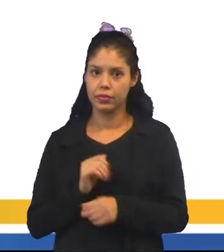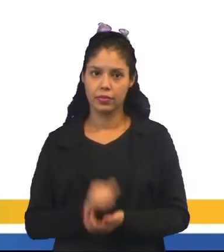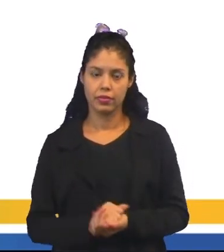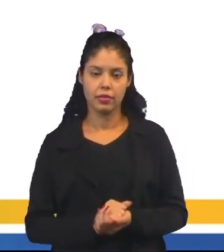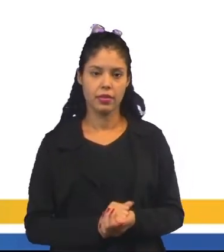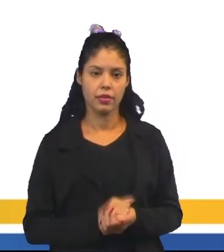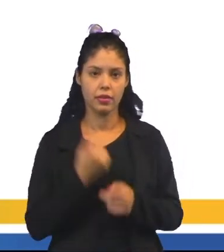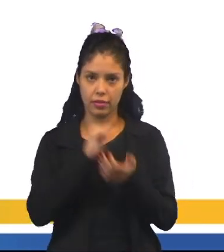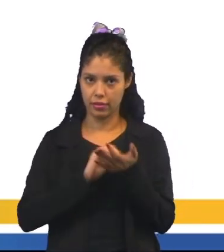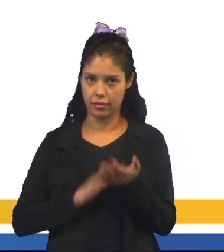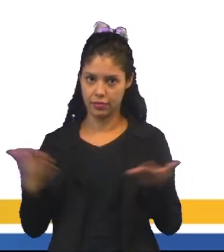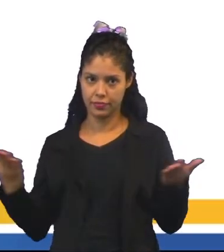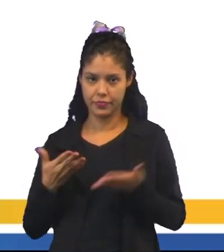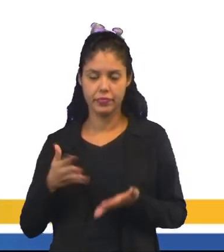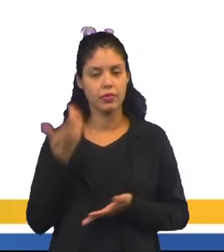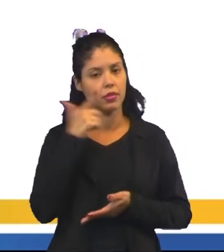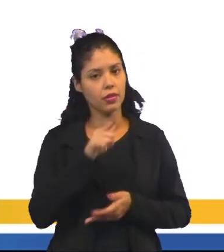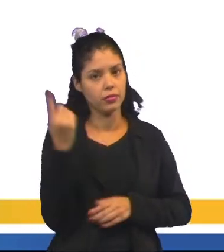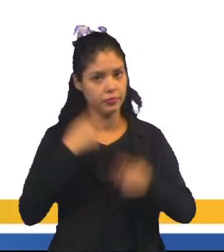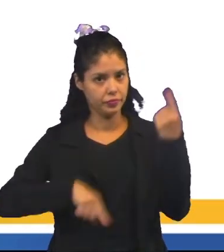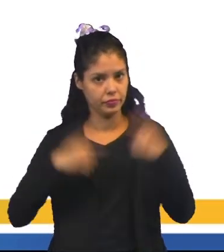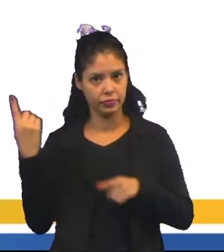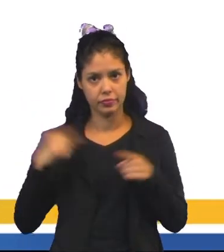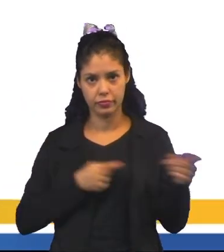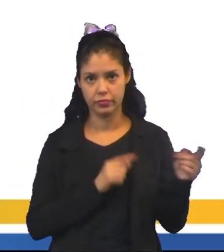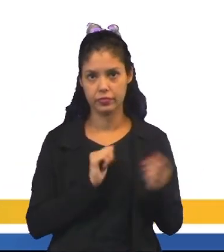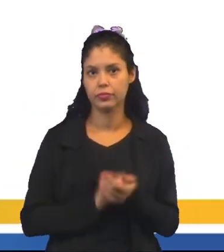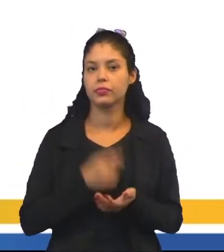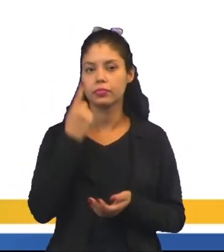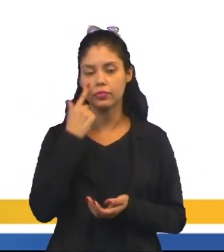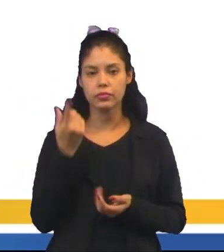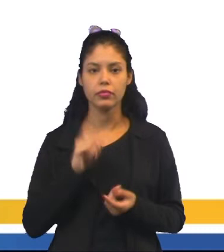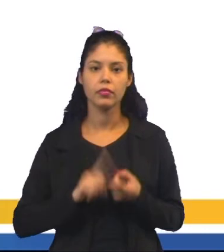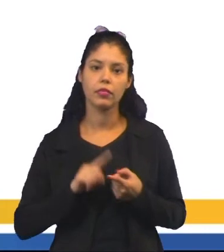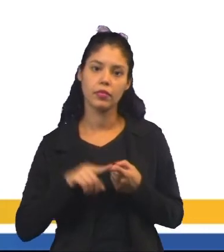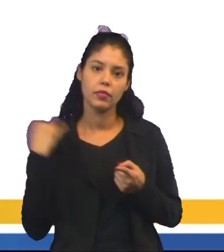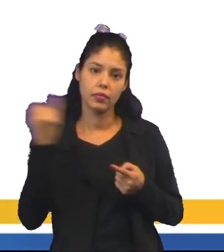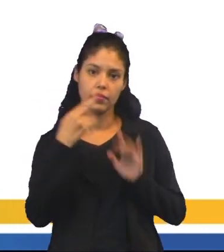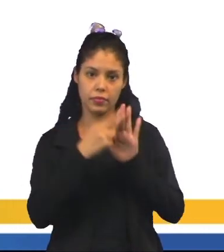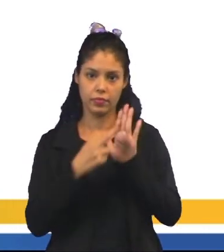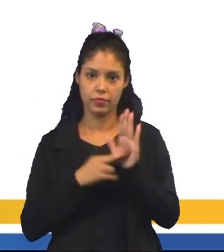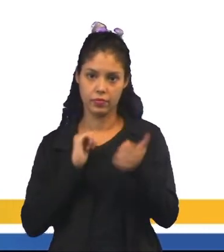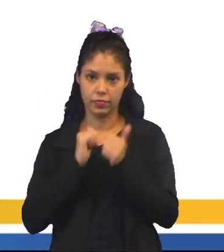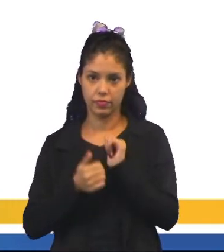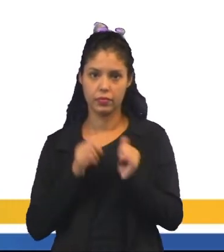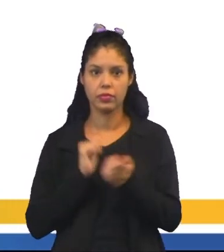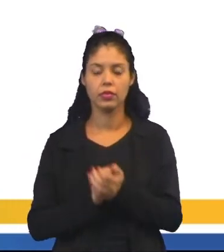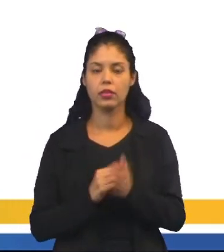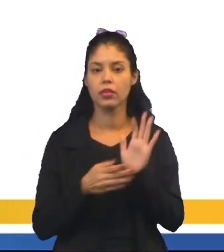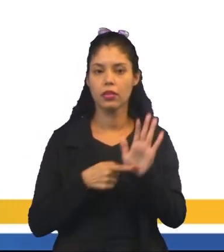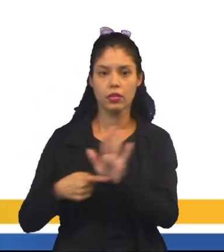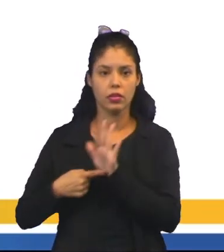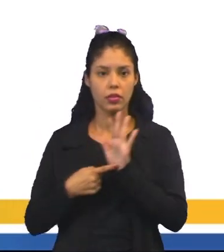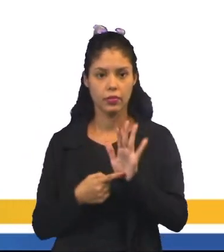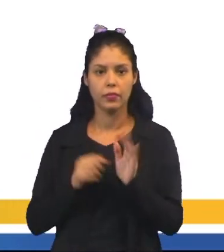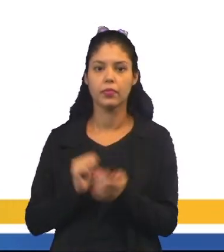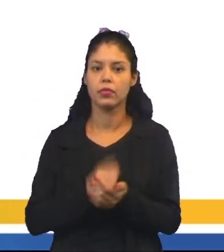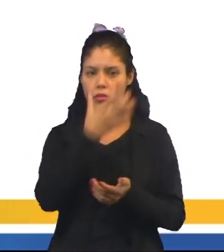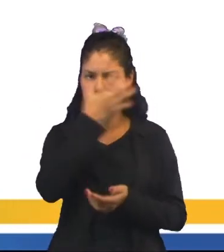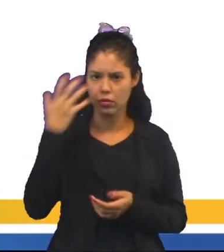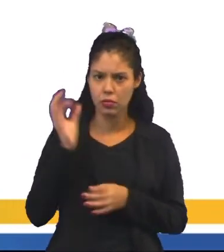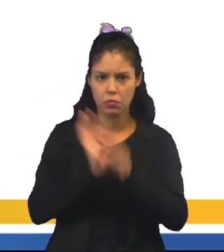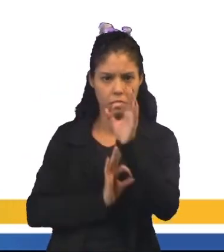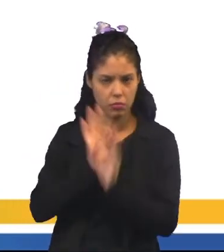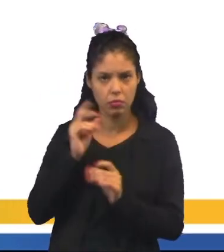parkour, vamos para o exercício aqui, ver se vocês conseguem superar esse desafio. Vamos lá. Questão 1. A importância das regras nos esportes se dá por um